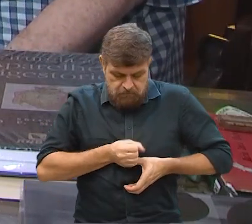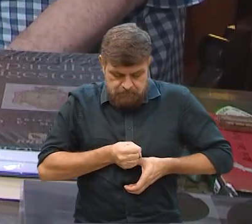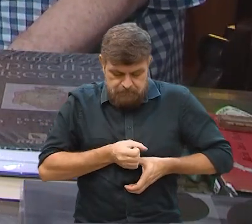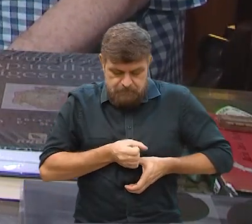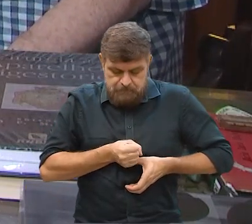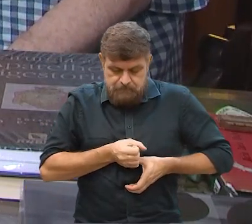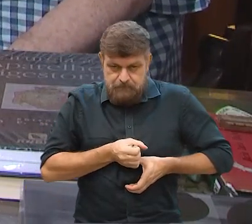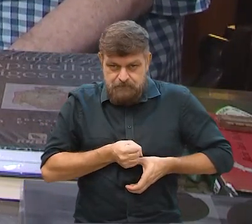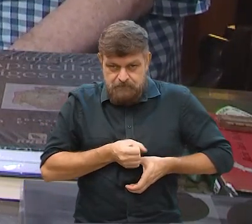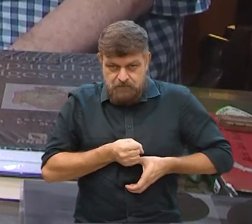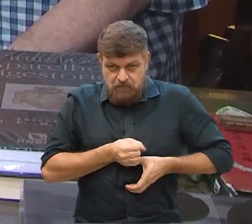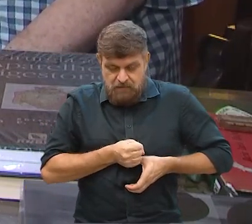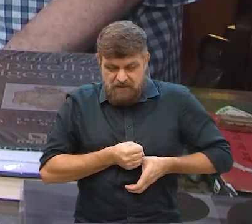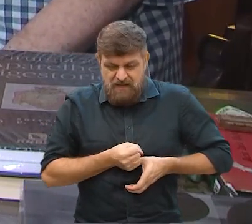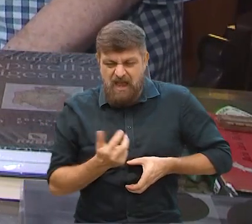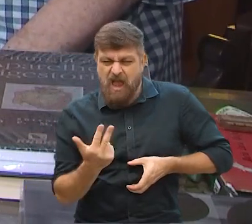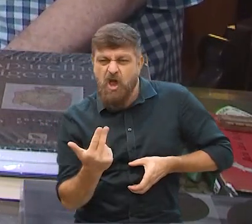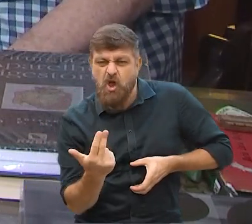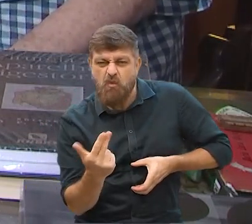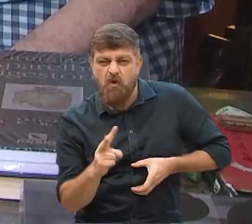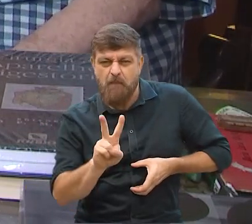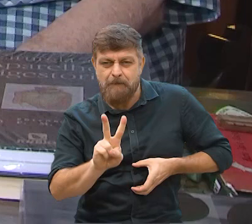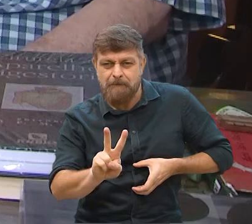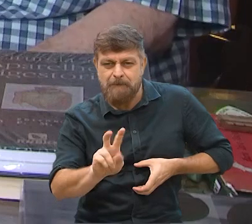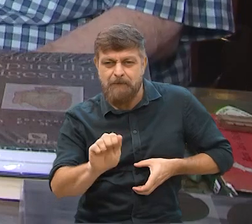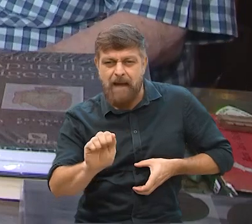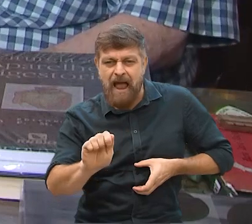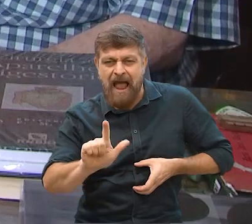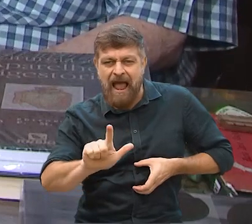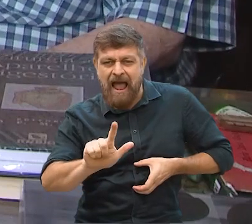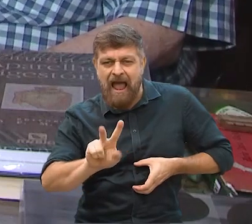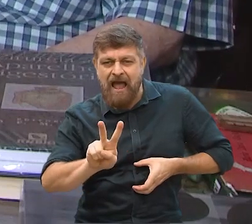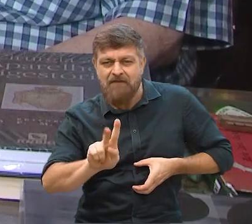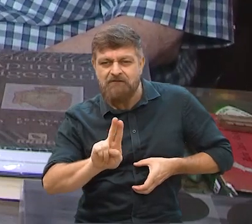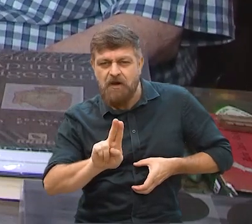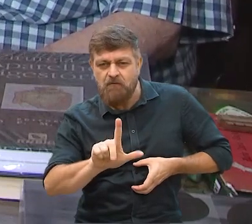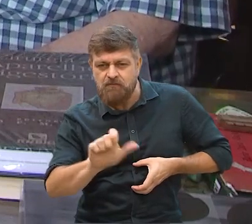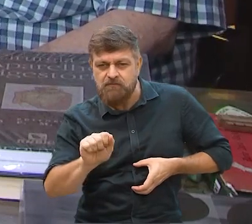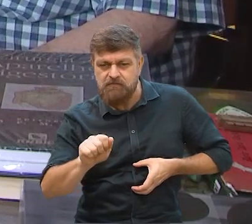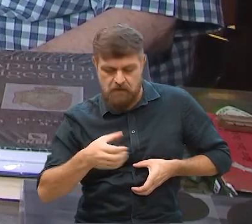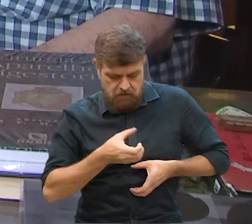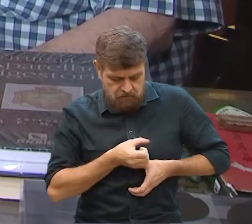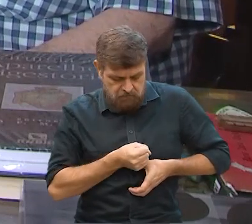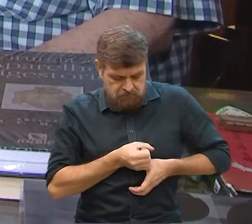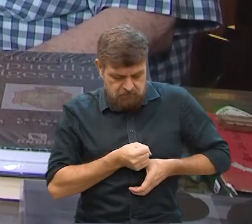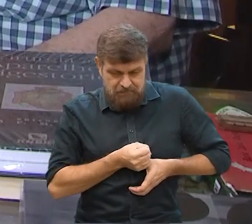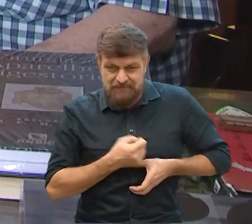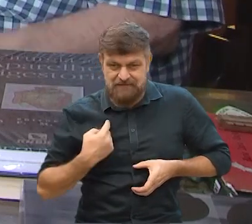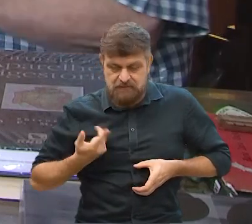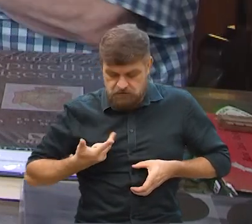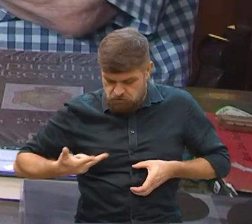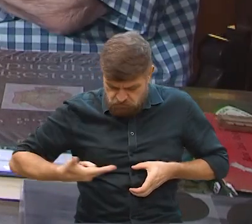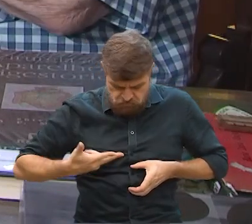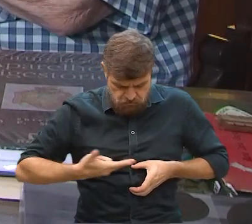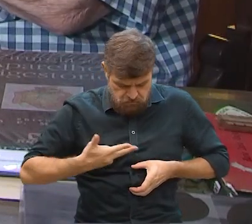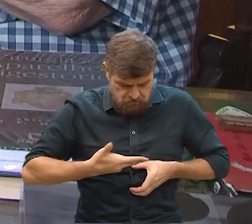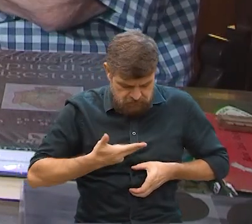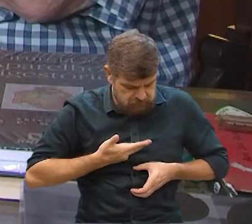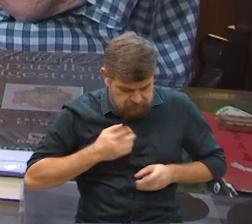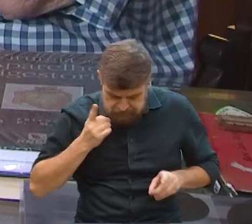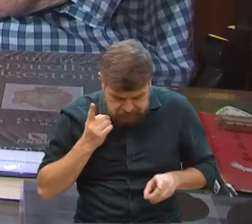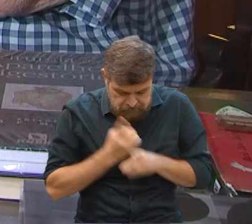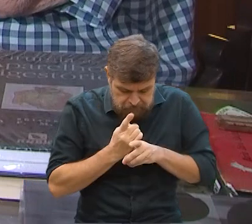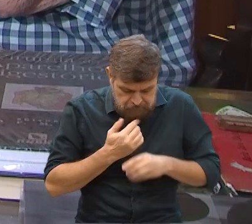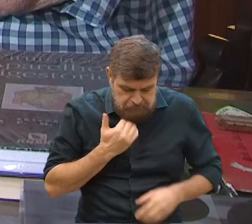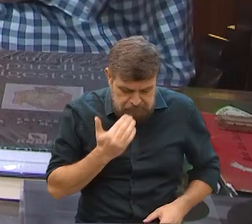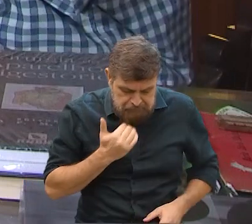esfíncter. Esfíncter é uma espécie de válvula. É engraçado que esse esfíncter não existe anatomicamente. Se você cortar a musculatura,